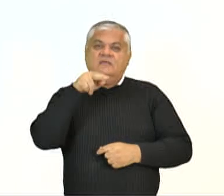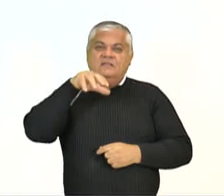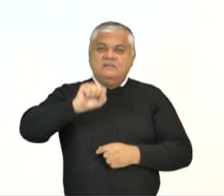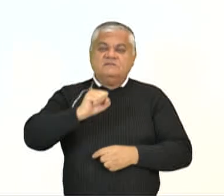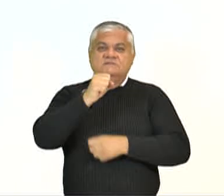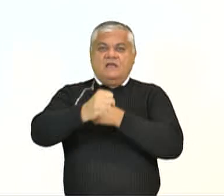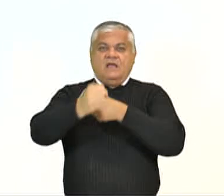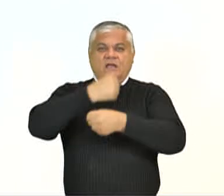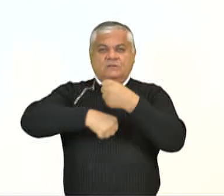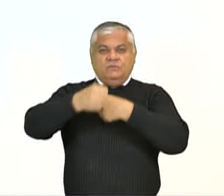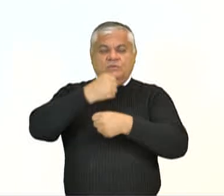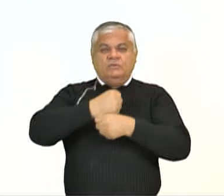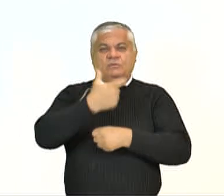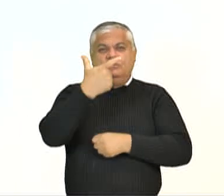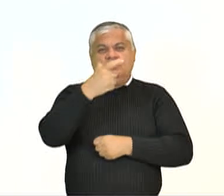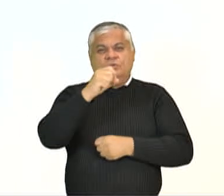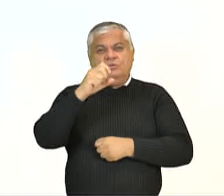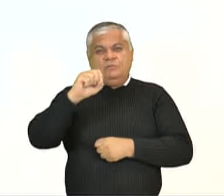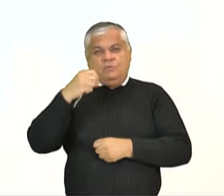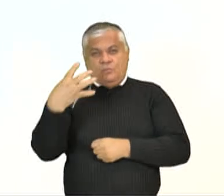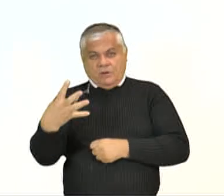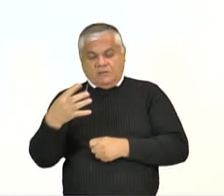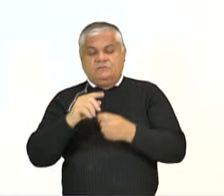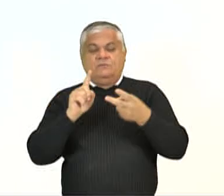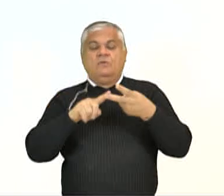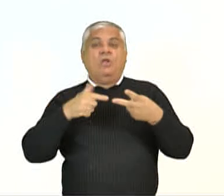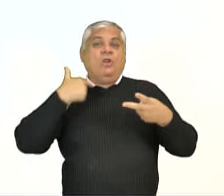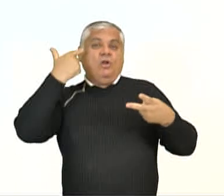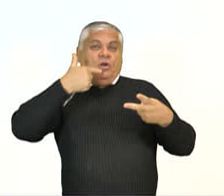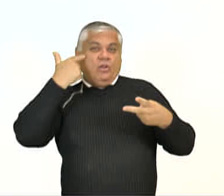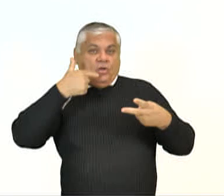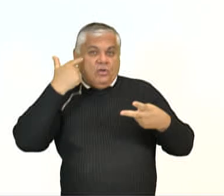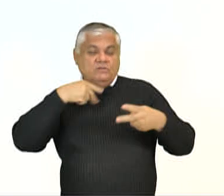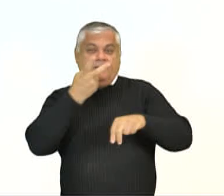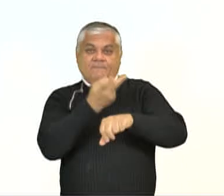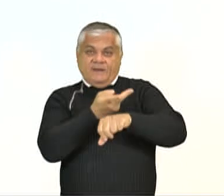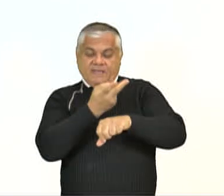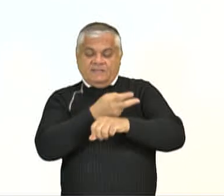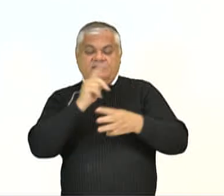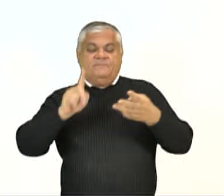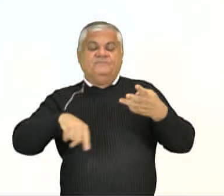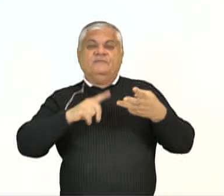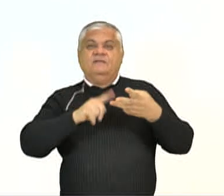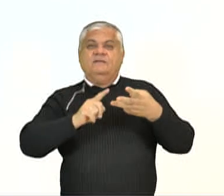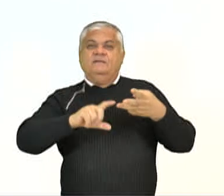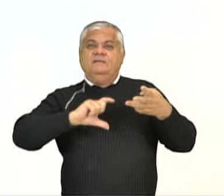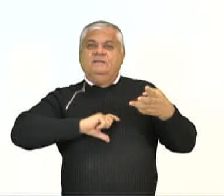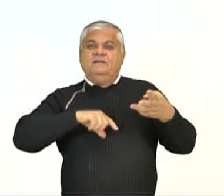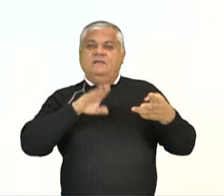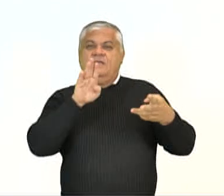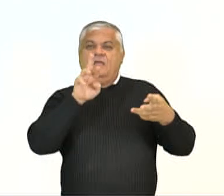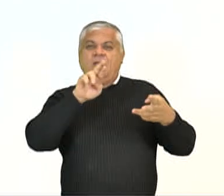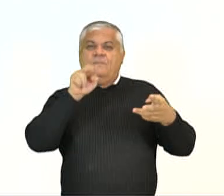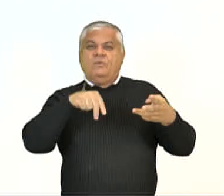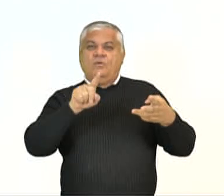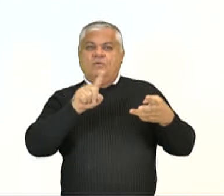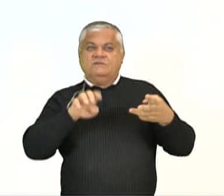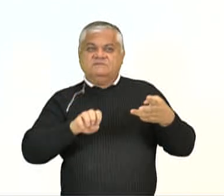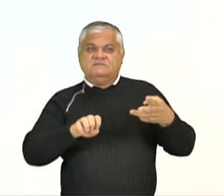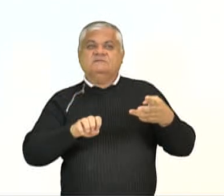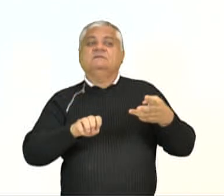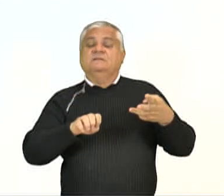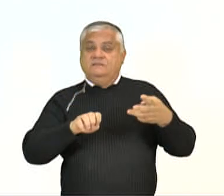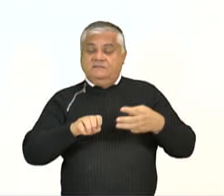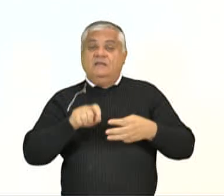2004. E o Brasil foi prata em Londres, 2016, e bronze no Rio de Janeiro em 2000, perdão,